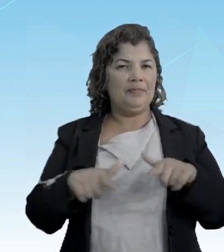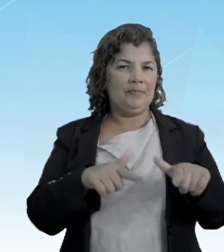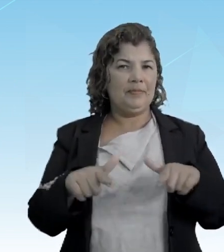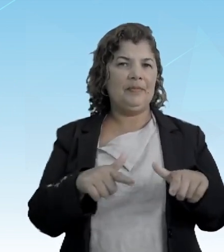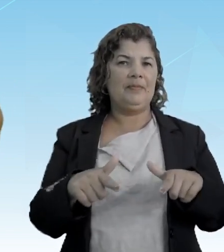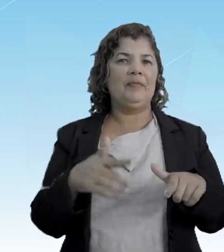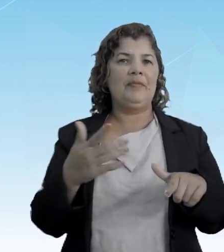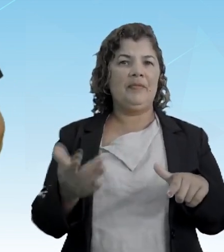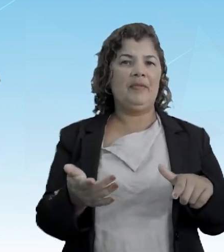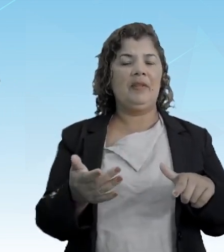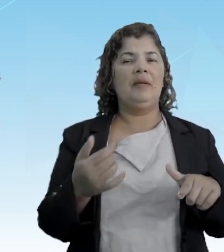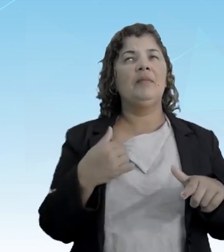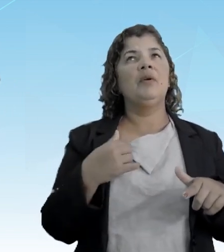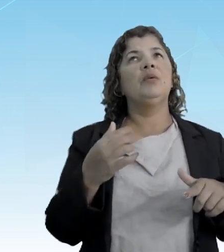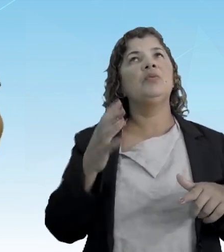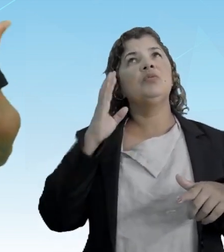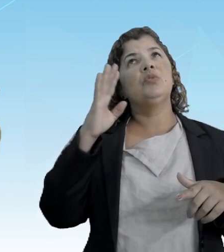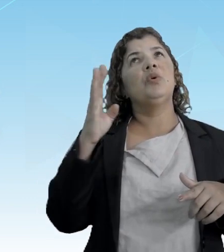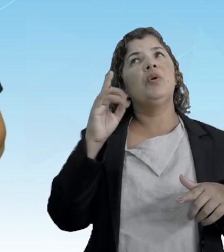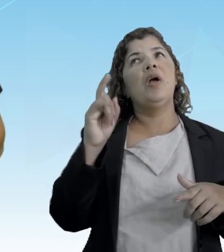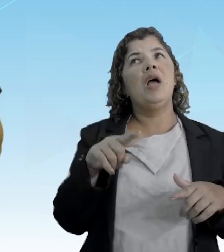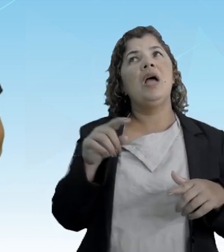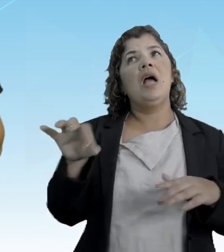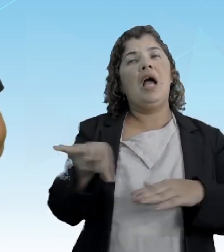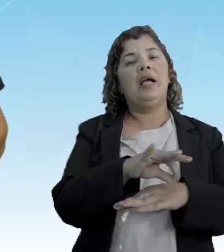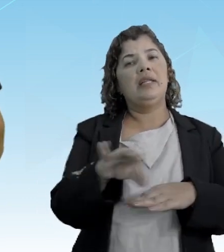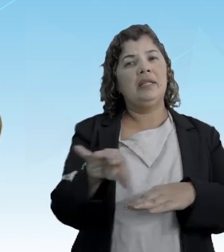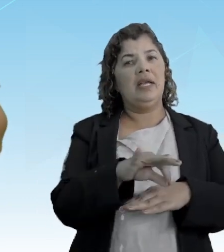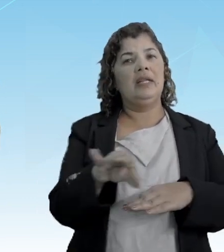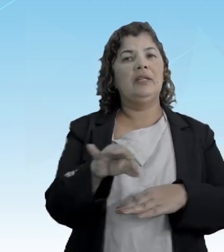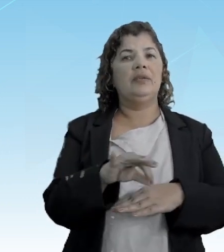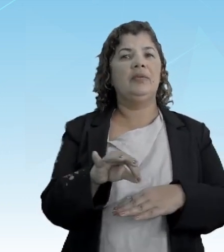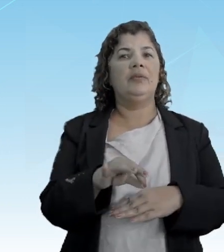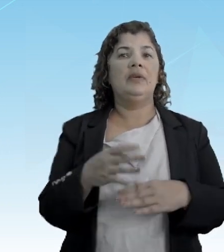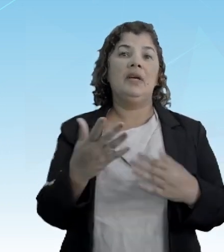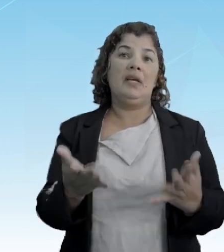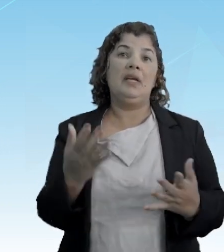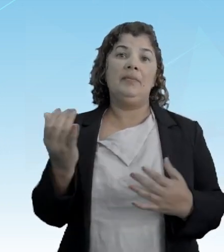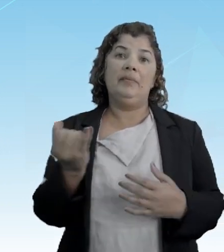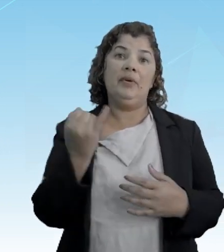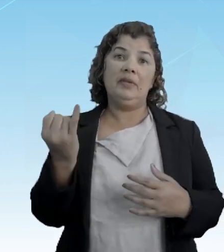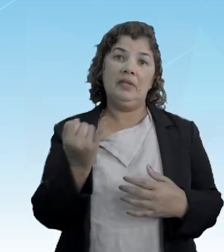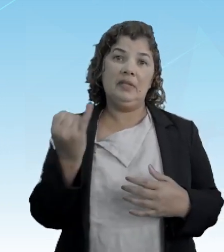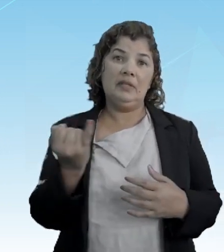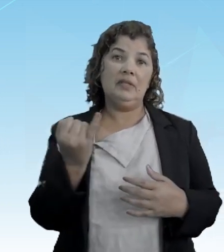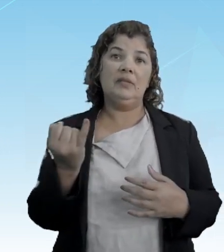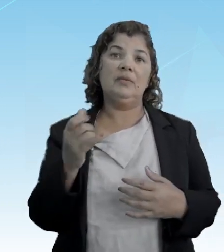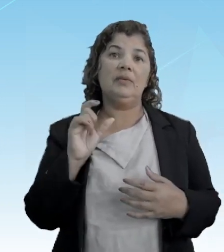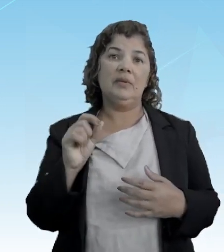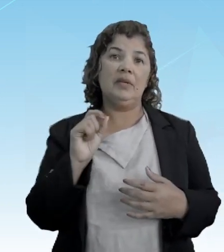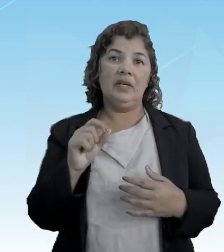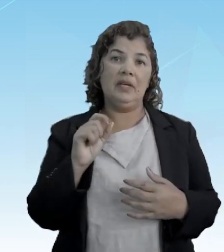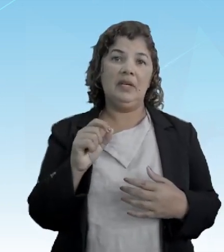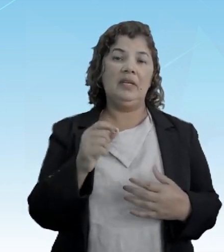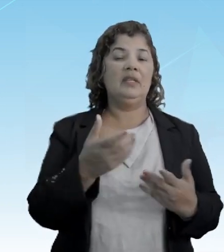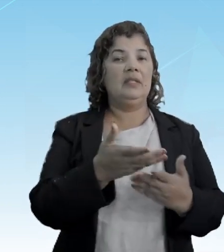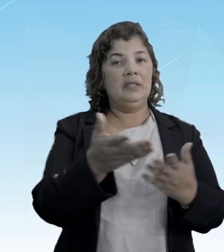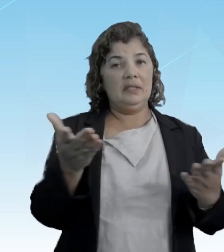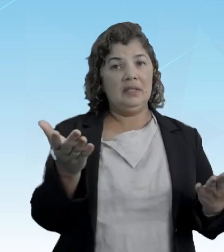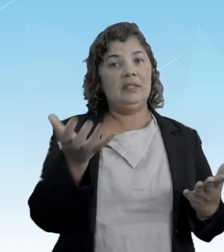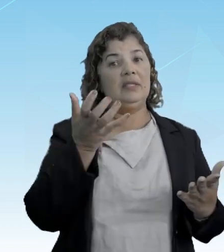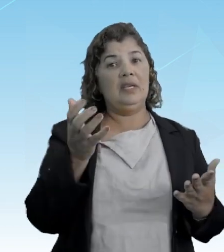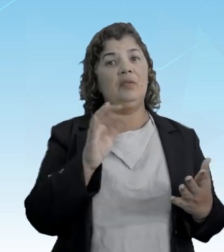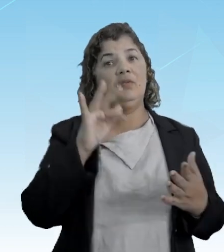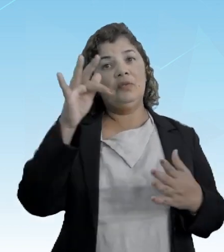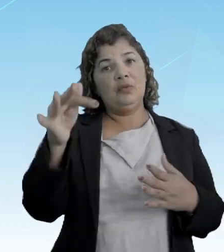exemplo, o meu sonho é ser um grande arquiteto. Então é importante que que vocês, se querem ser um grande